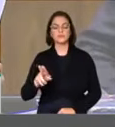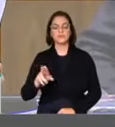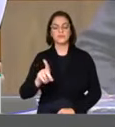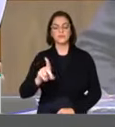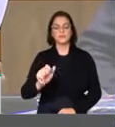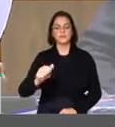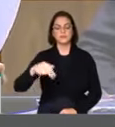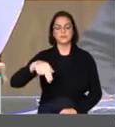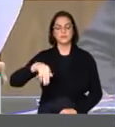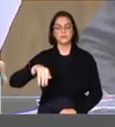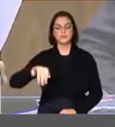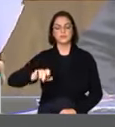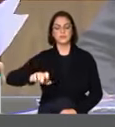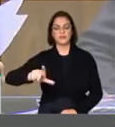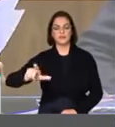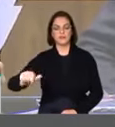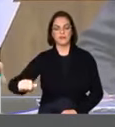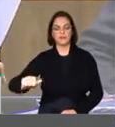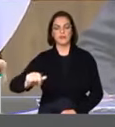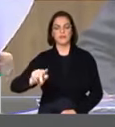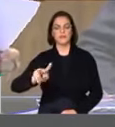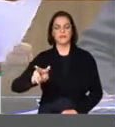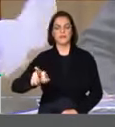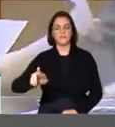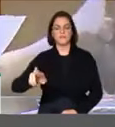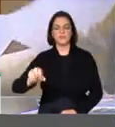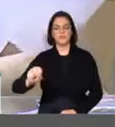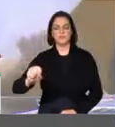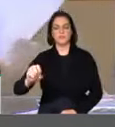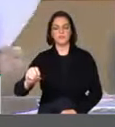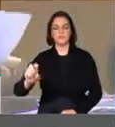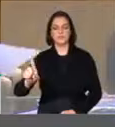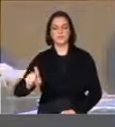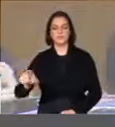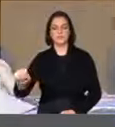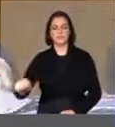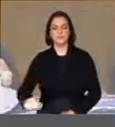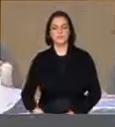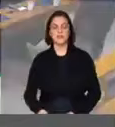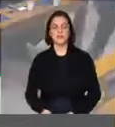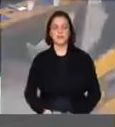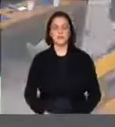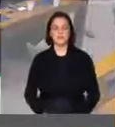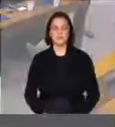Mercury Versosa, para que possam fazer uso da palavra.